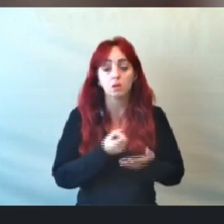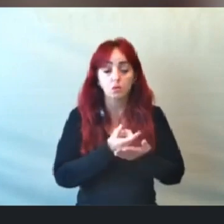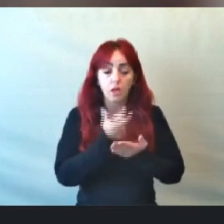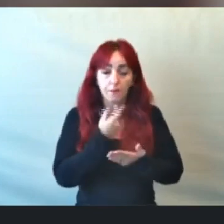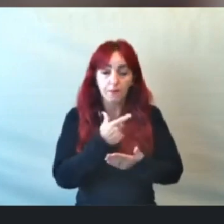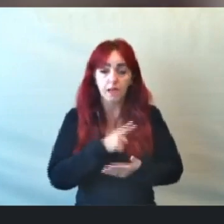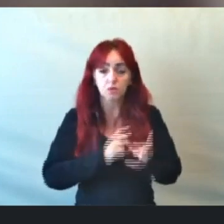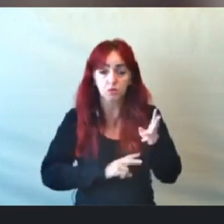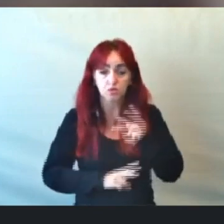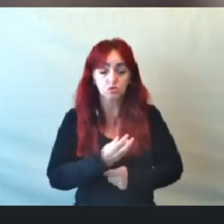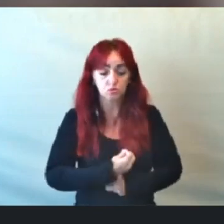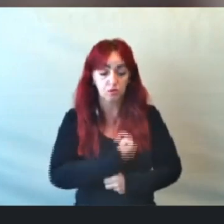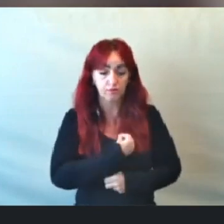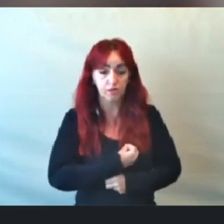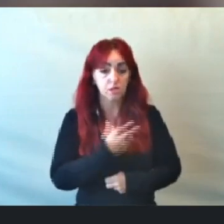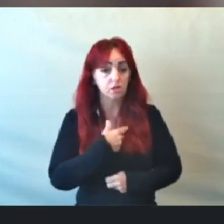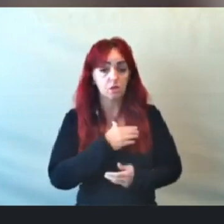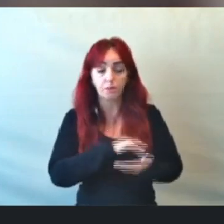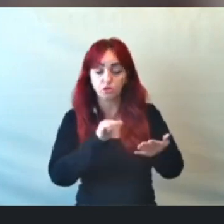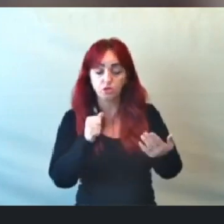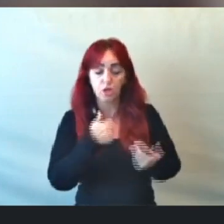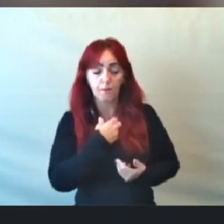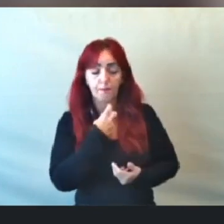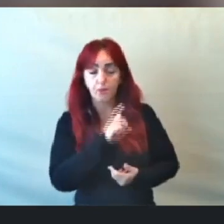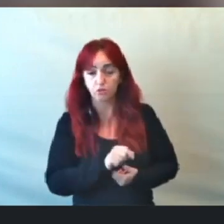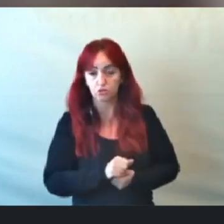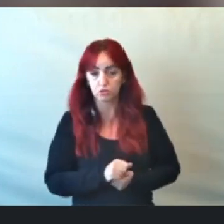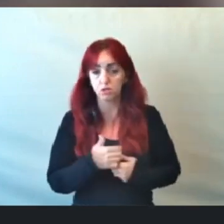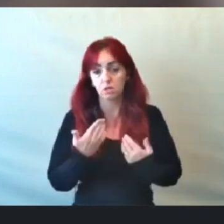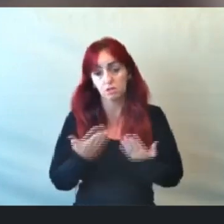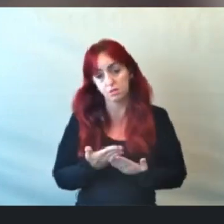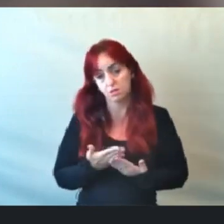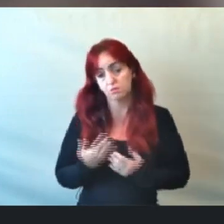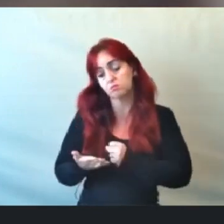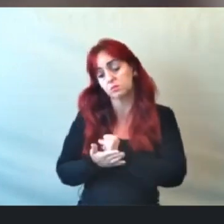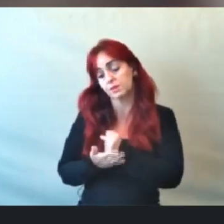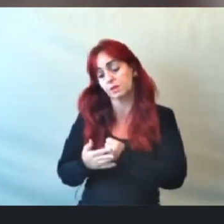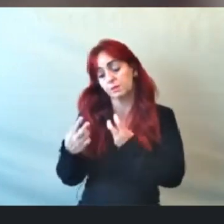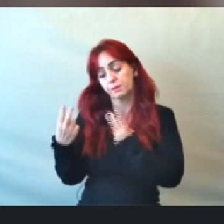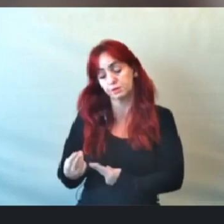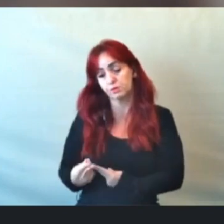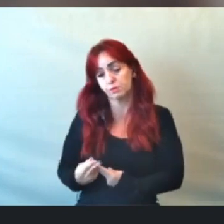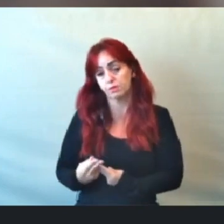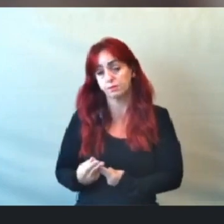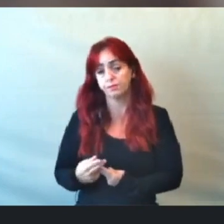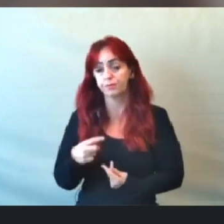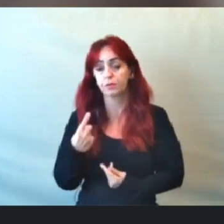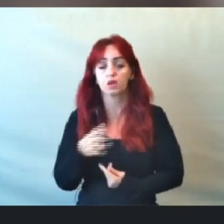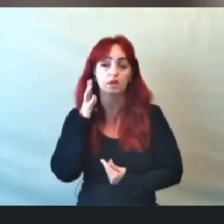aquele remédio. Então, é basicamente assim. Então, a gente acha que ele é efetivo, sim.